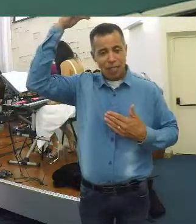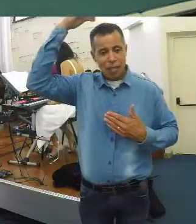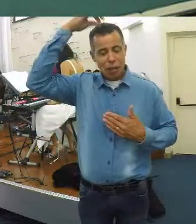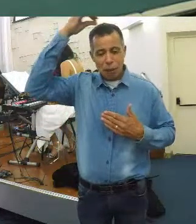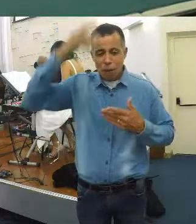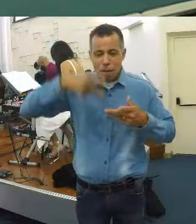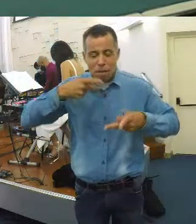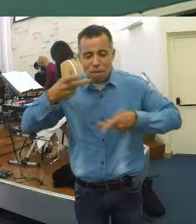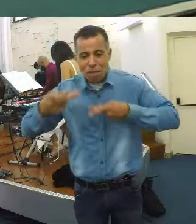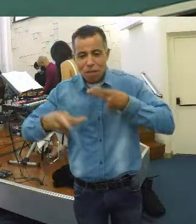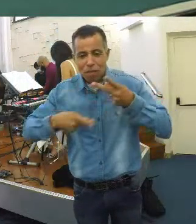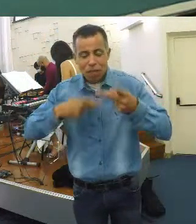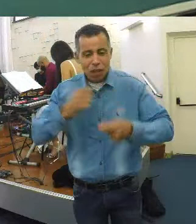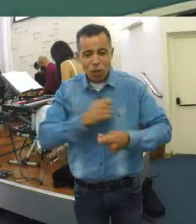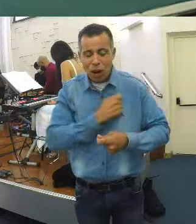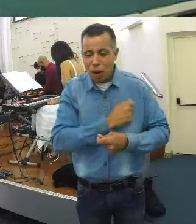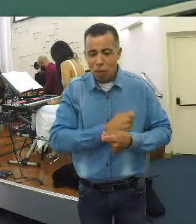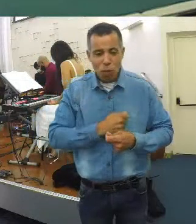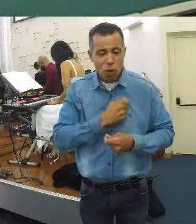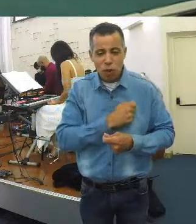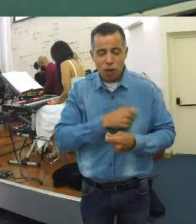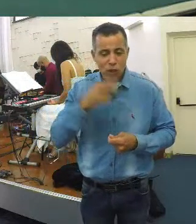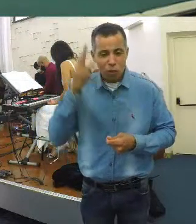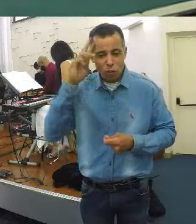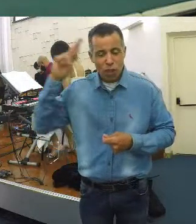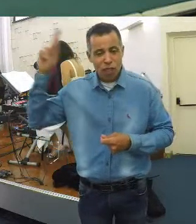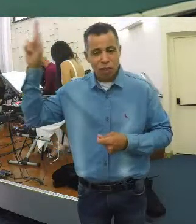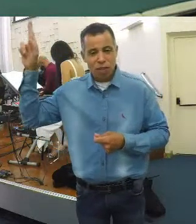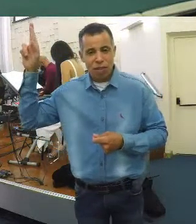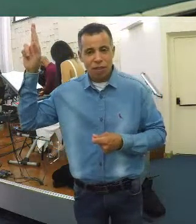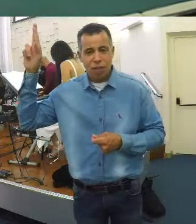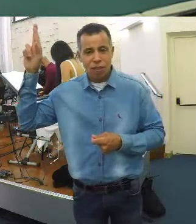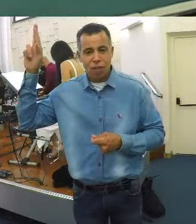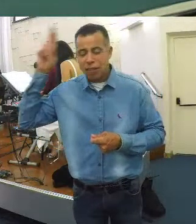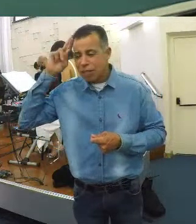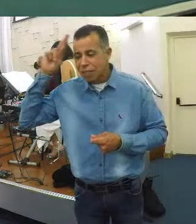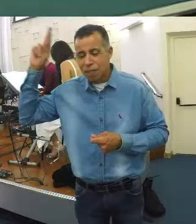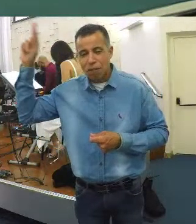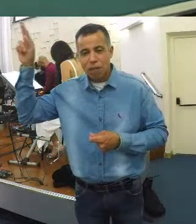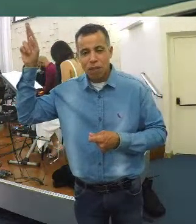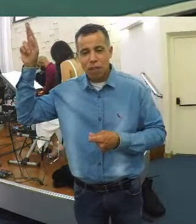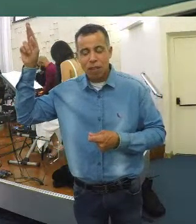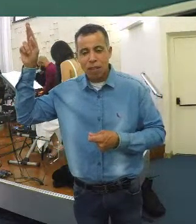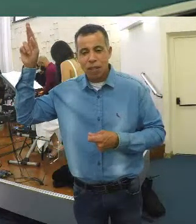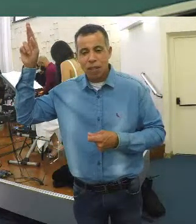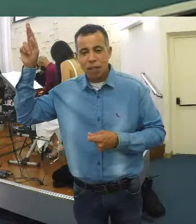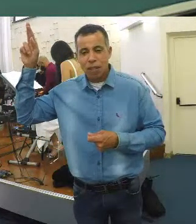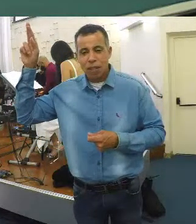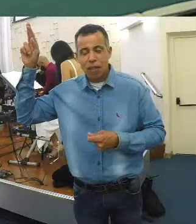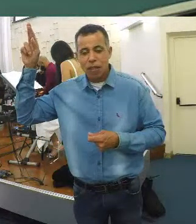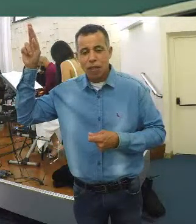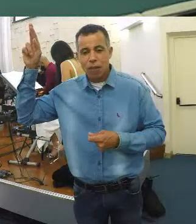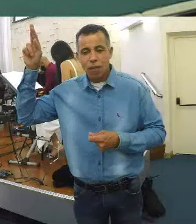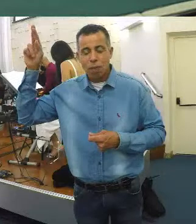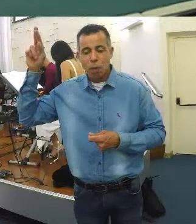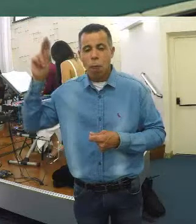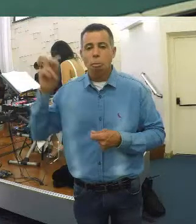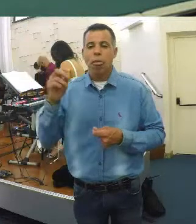alegria a todas as nações. Senhor, permita que a Tua alegria inunde corações